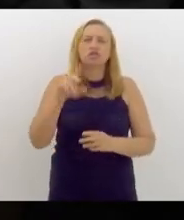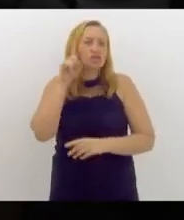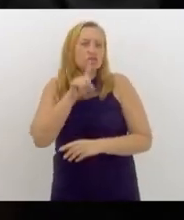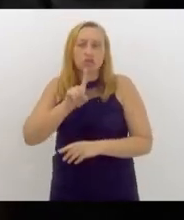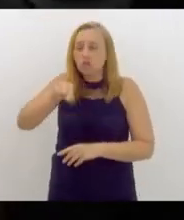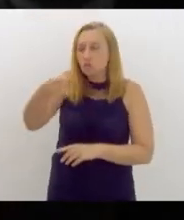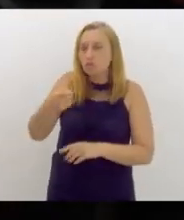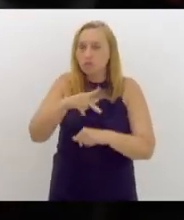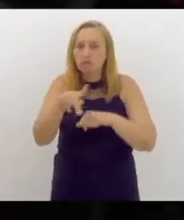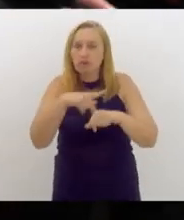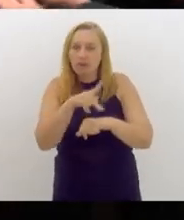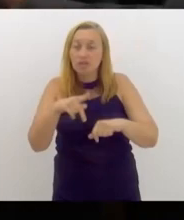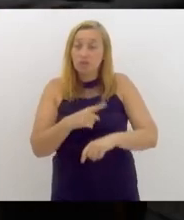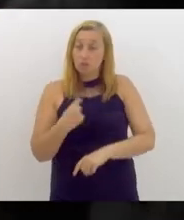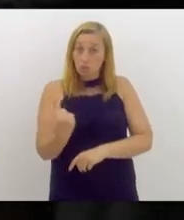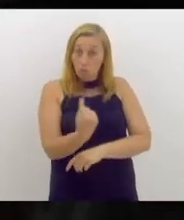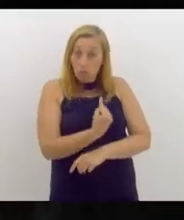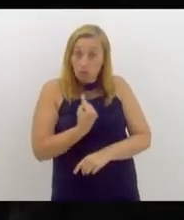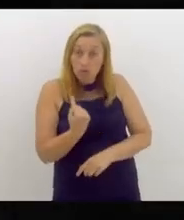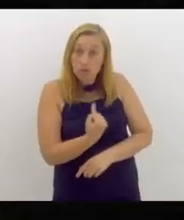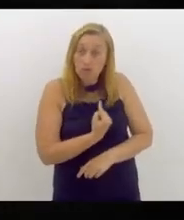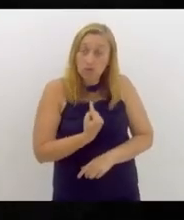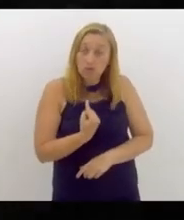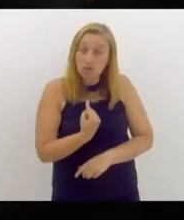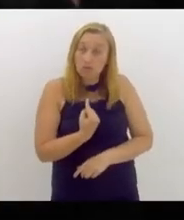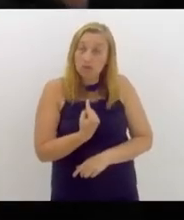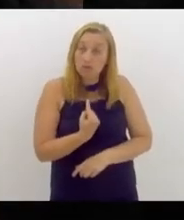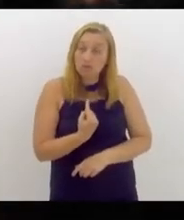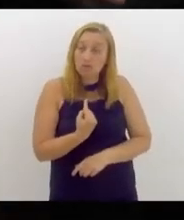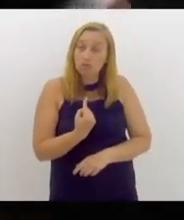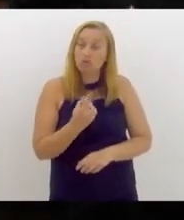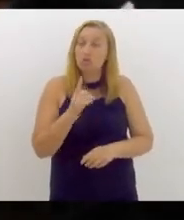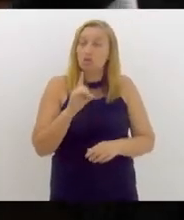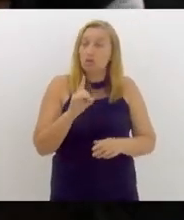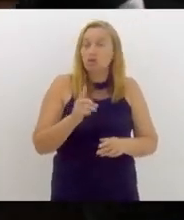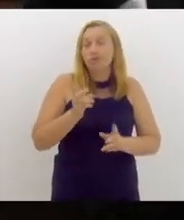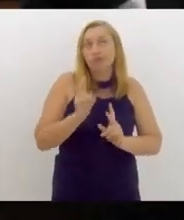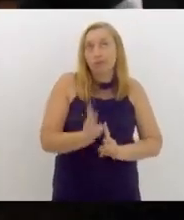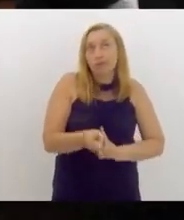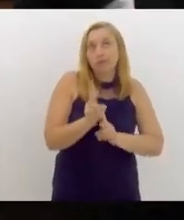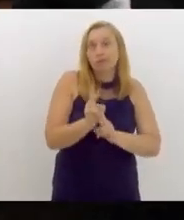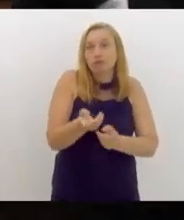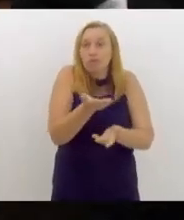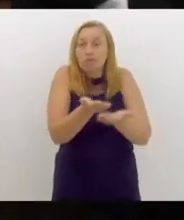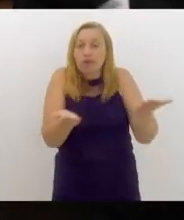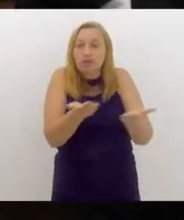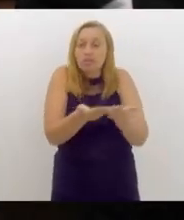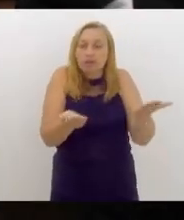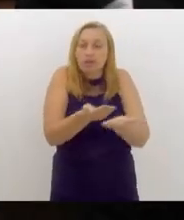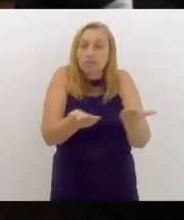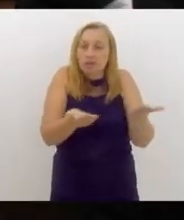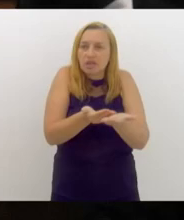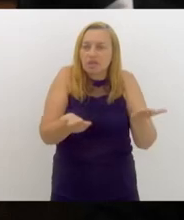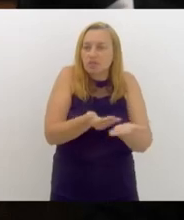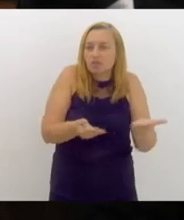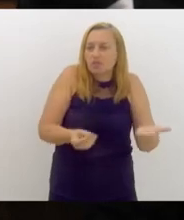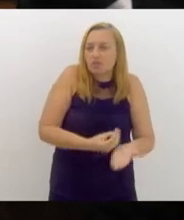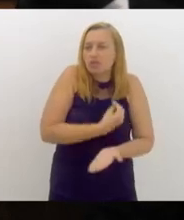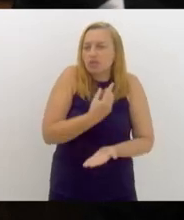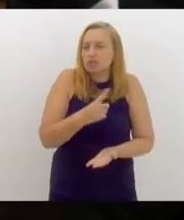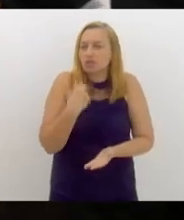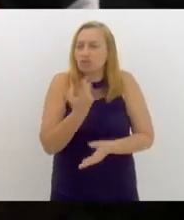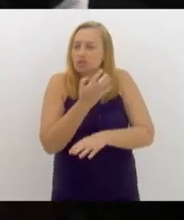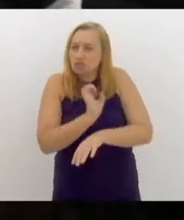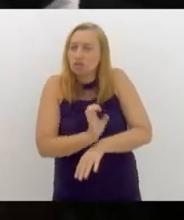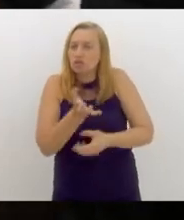outros países, nós vamos enxugar gelo, vamos continuar perdendo muitas vidas no nosso estado, e